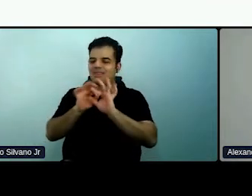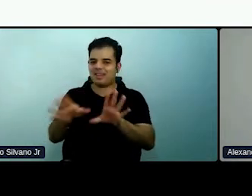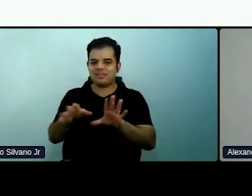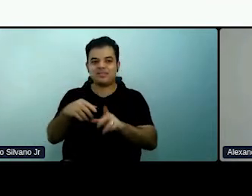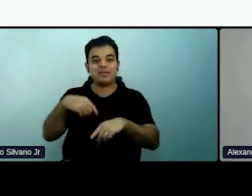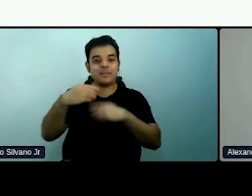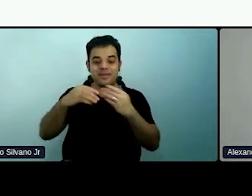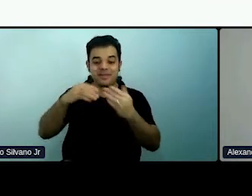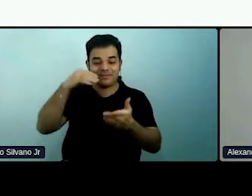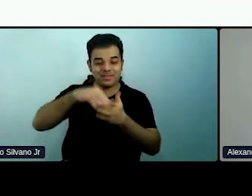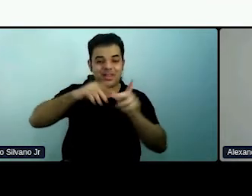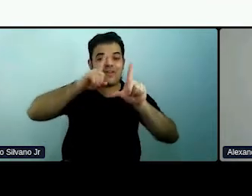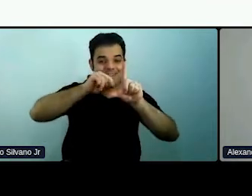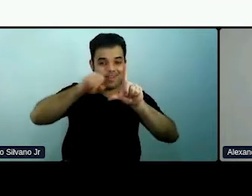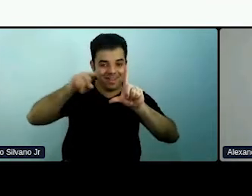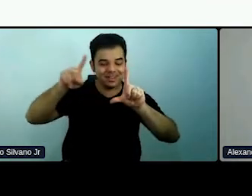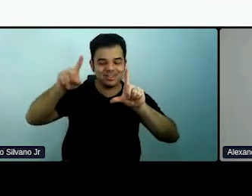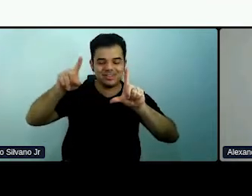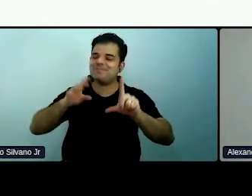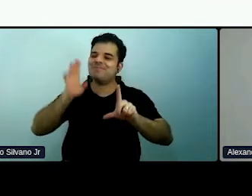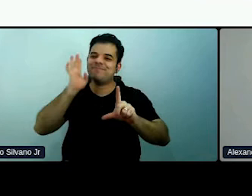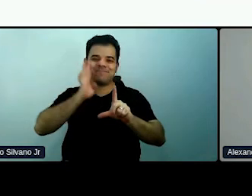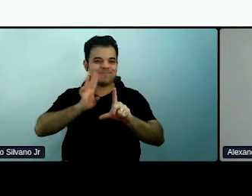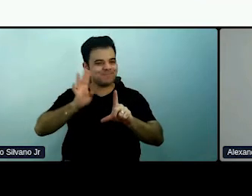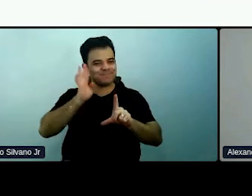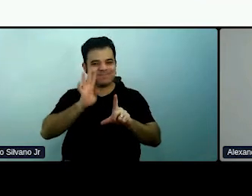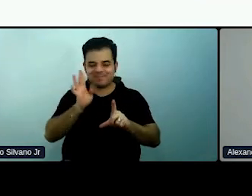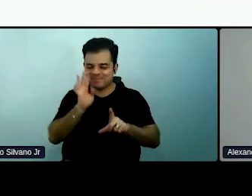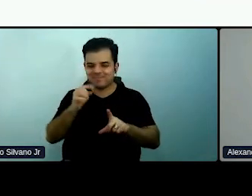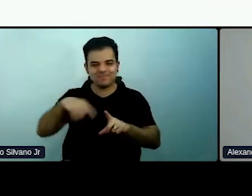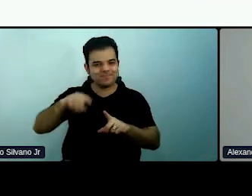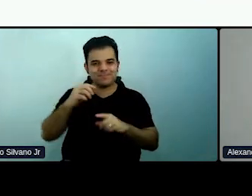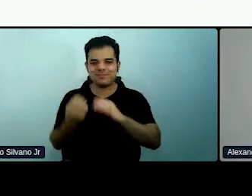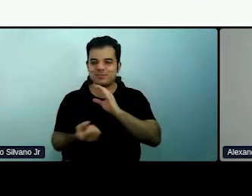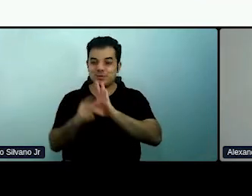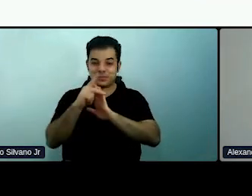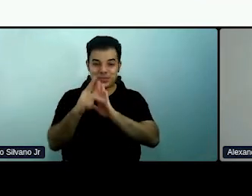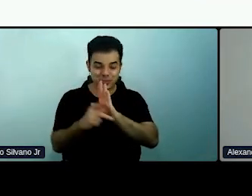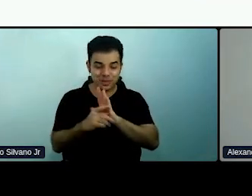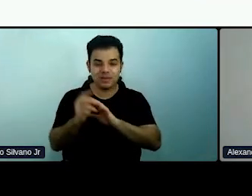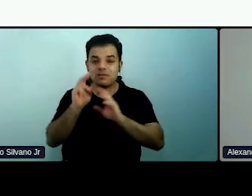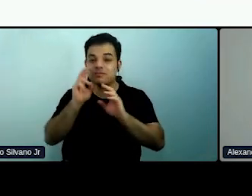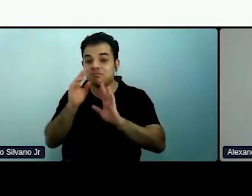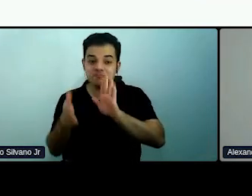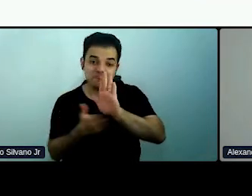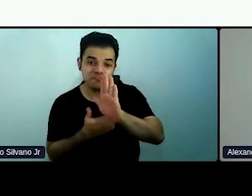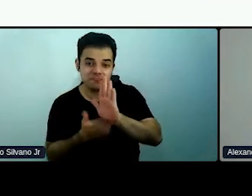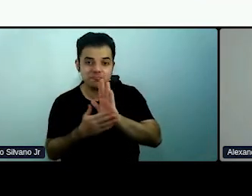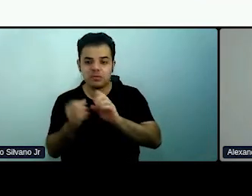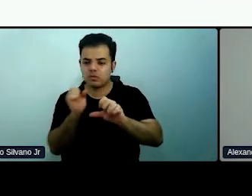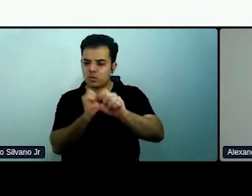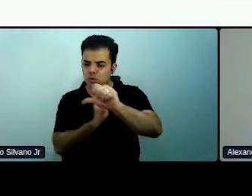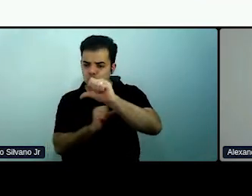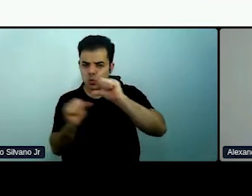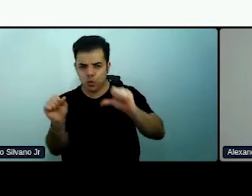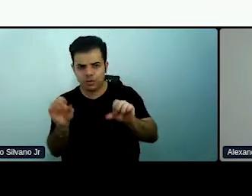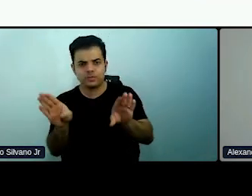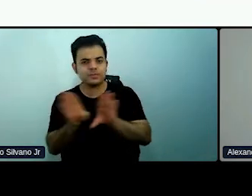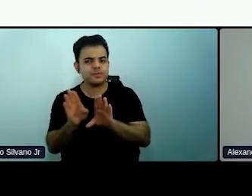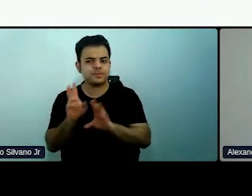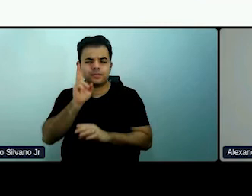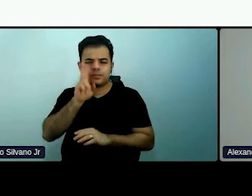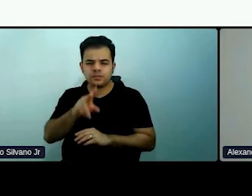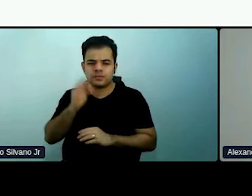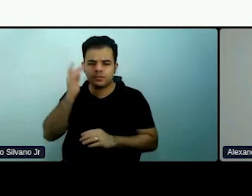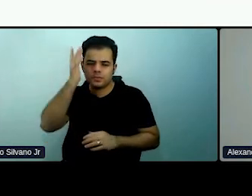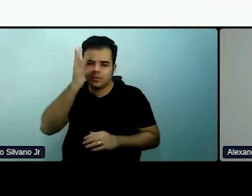índice, né, muito bacana, e a gente rodou esse teste olhando tanto para a conversão, tanto olhando para o brand